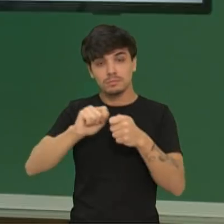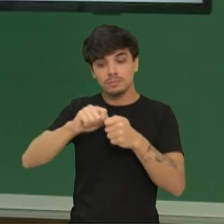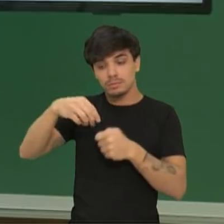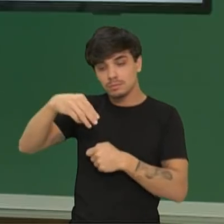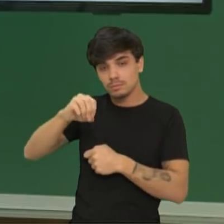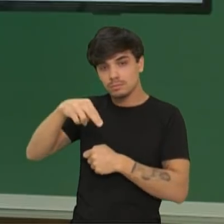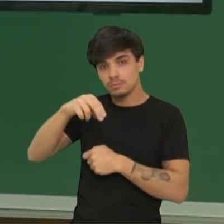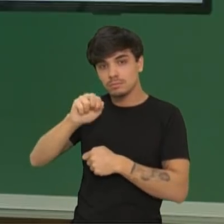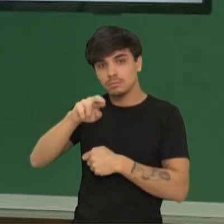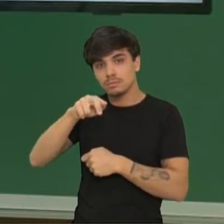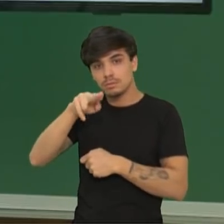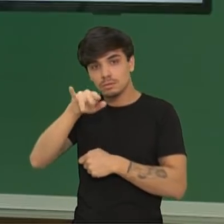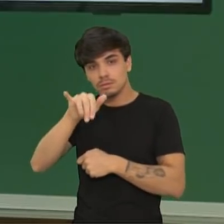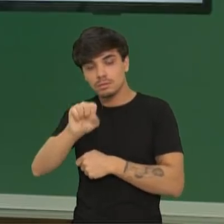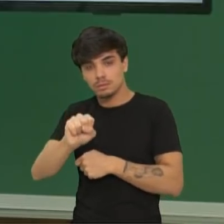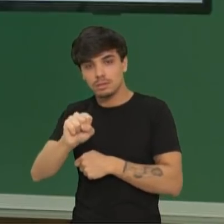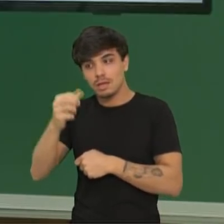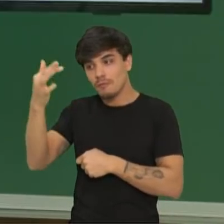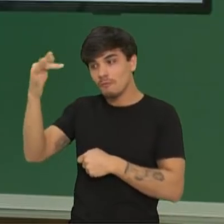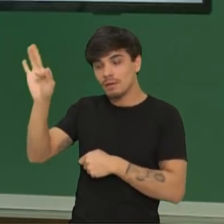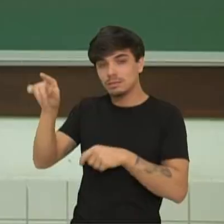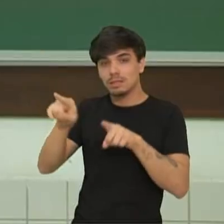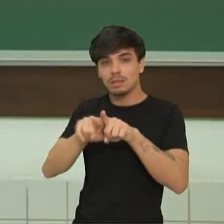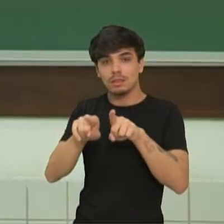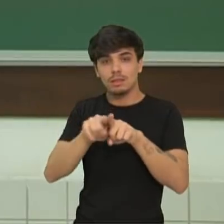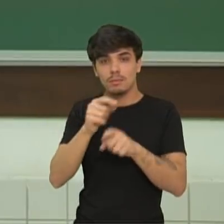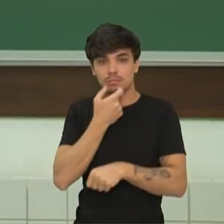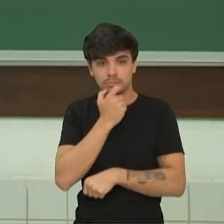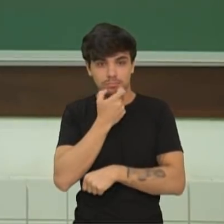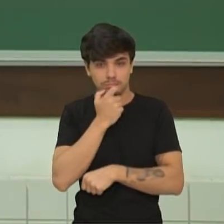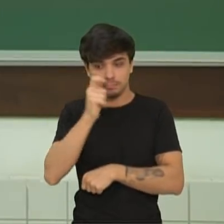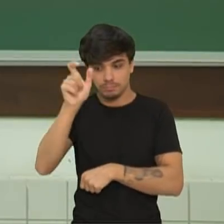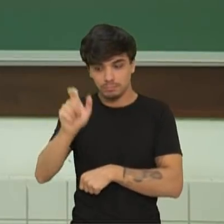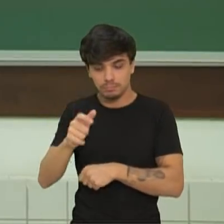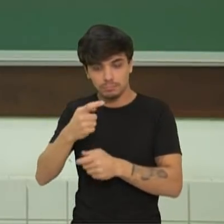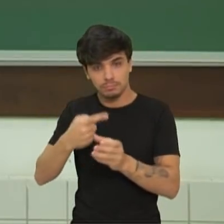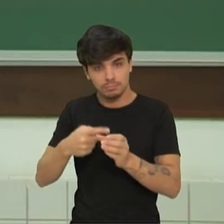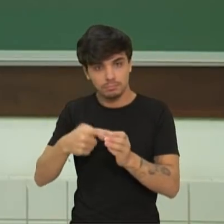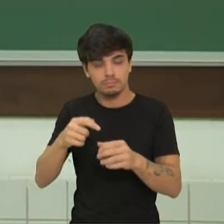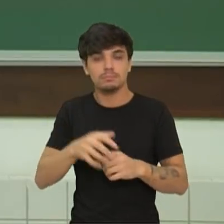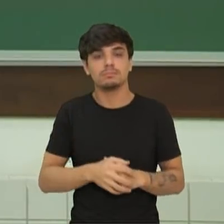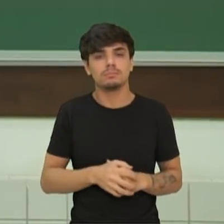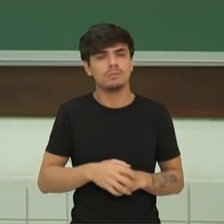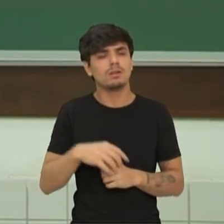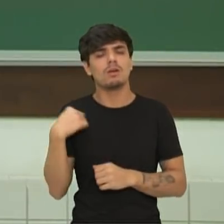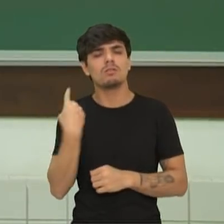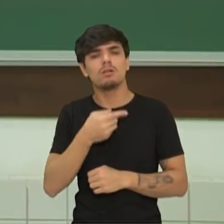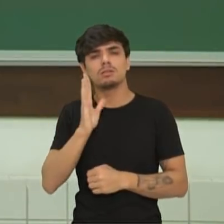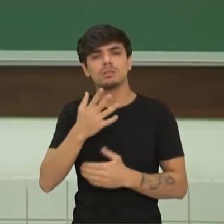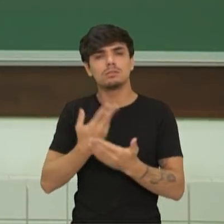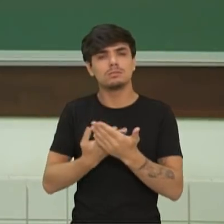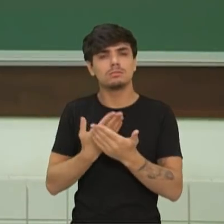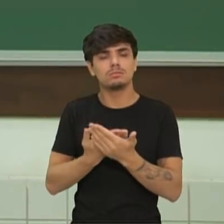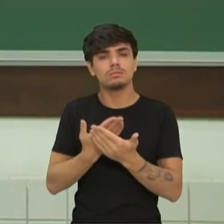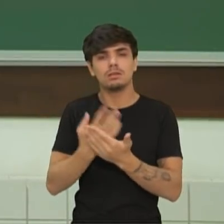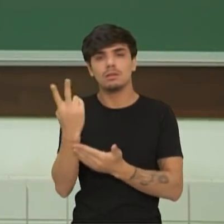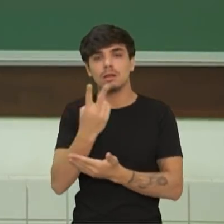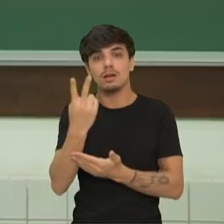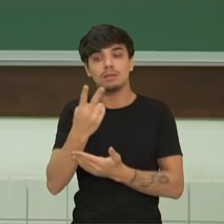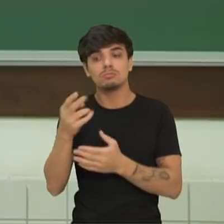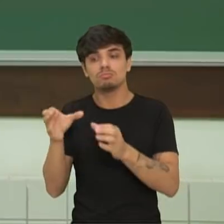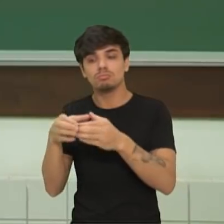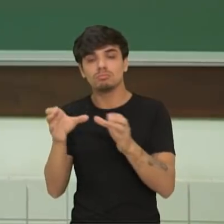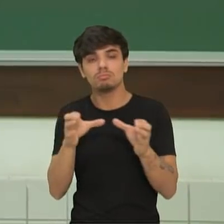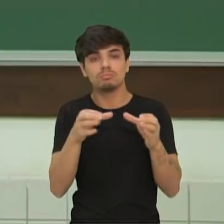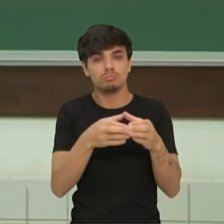monarquias na França e na Inglaterra. Nós estudamos essas duas monarquias. Depois, nas próximas aulas, nós vamos